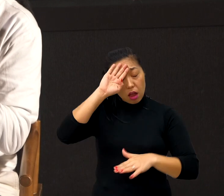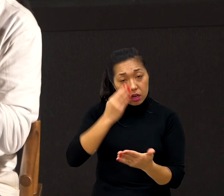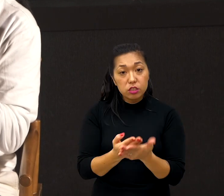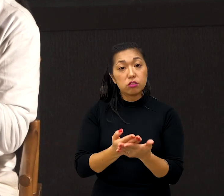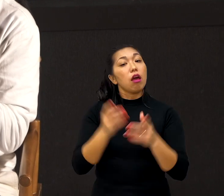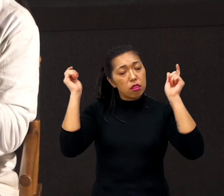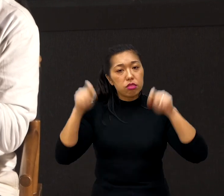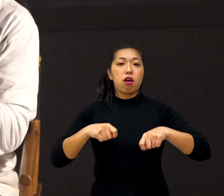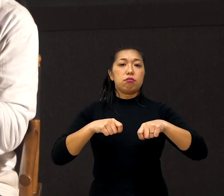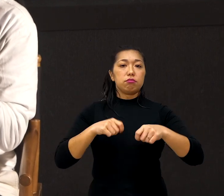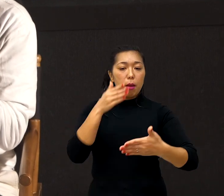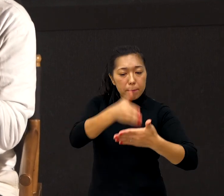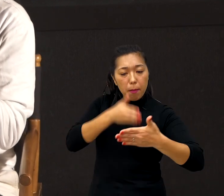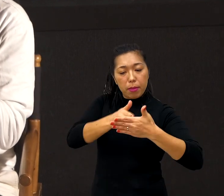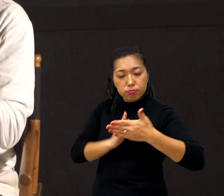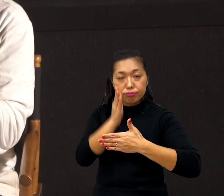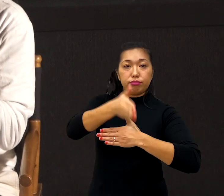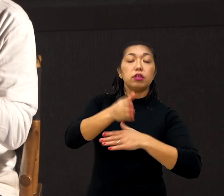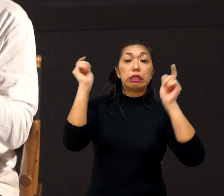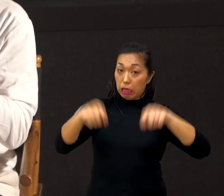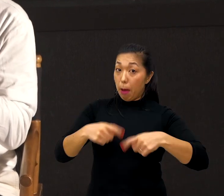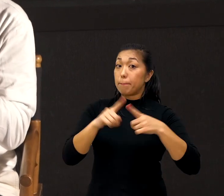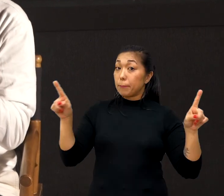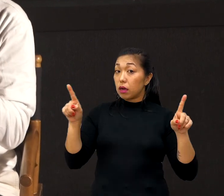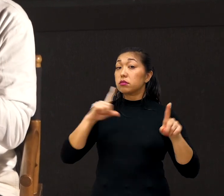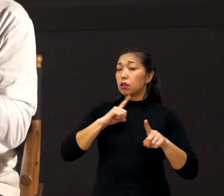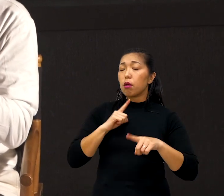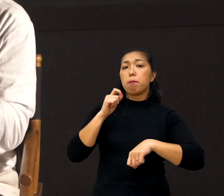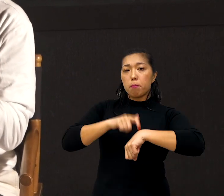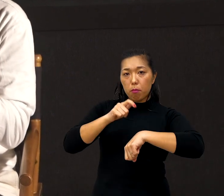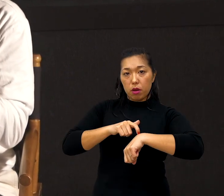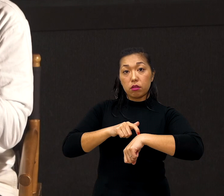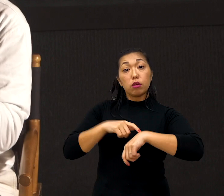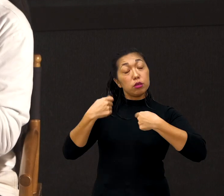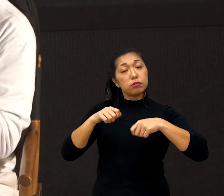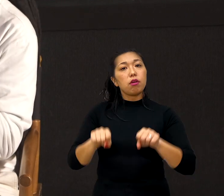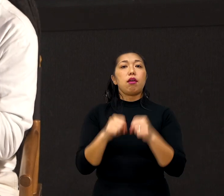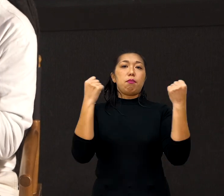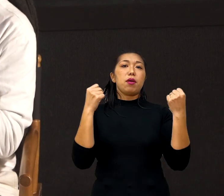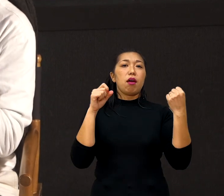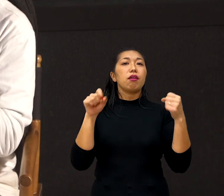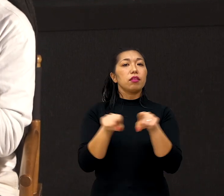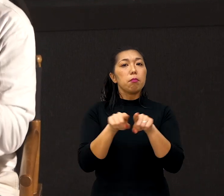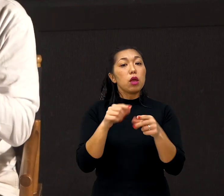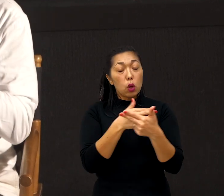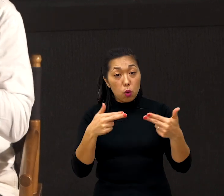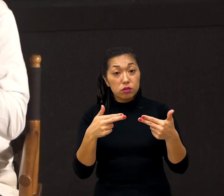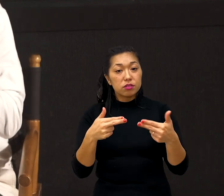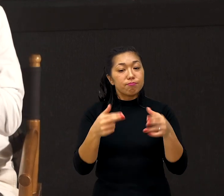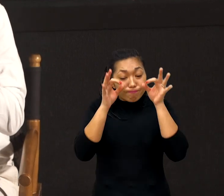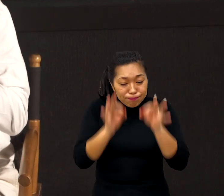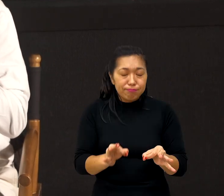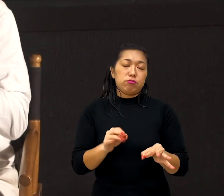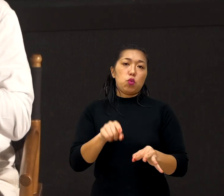barreiras, mas vai ter um momento que a gente vai ter que romper com aquilo que constituiu essa fé. E não vai dar